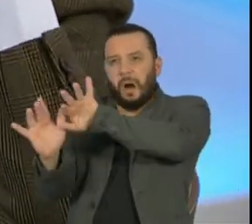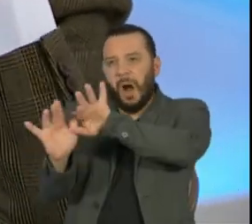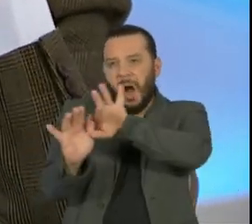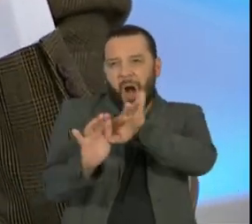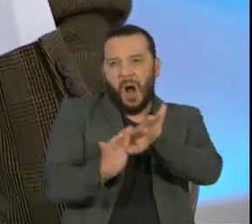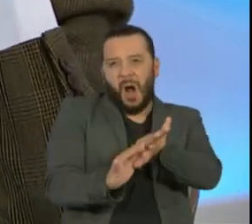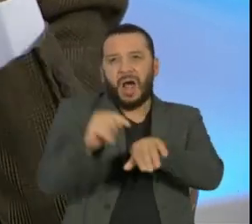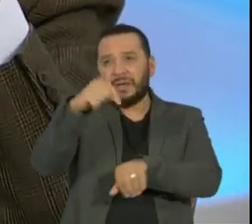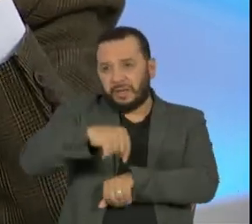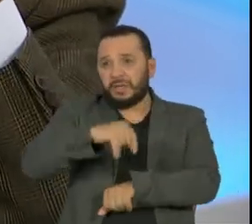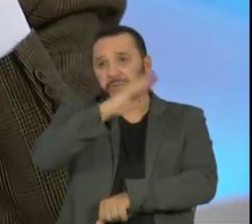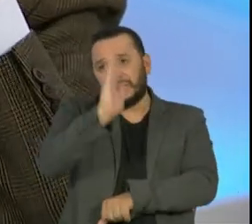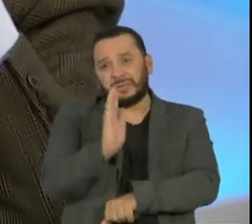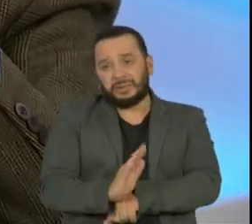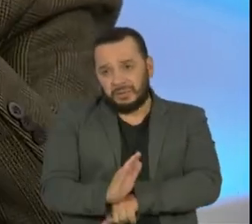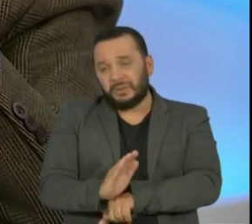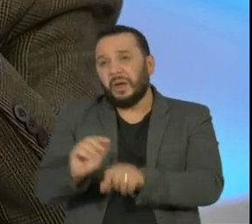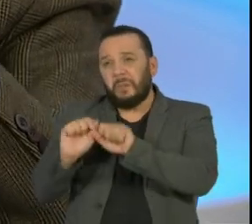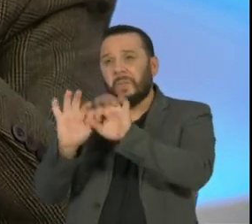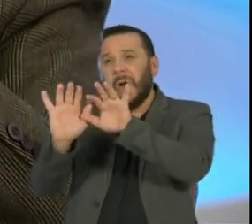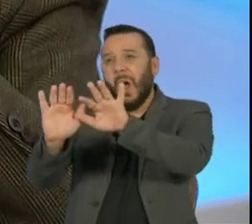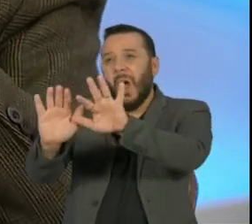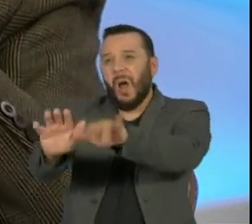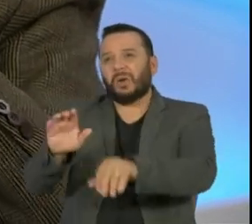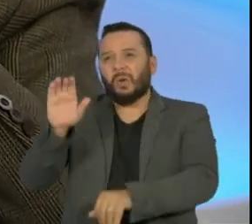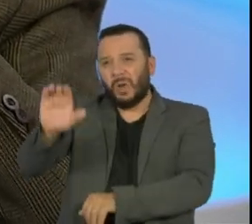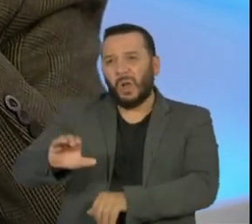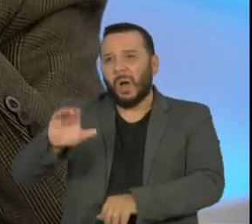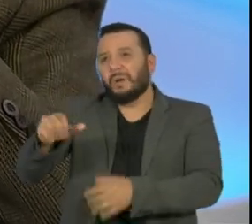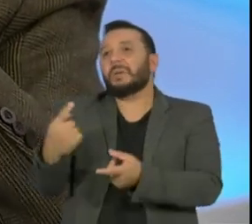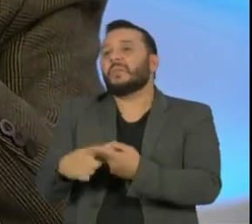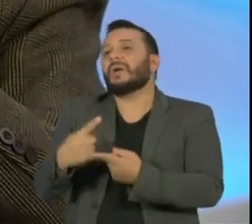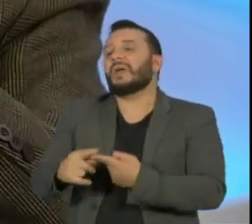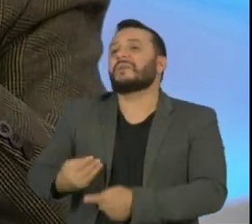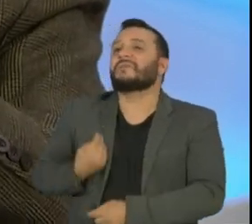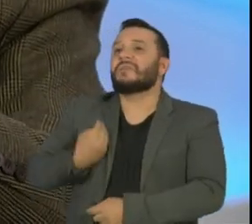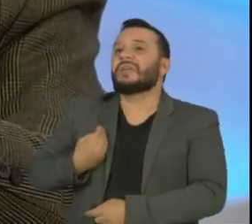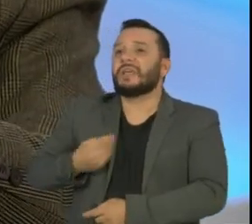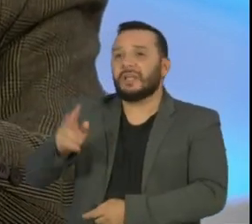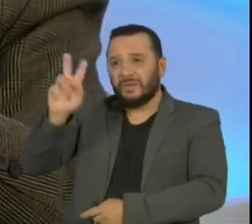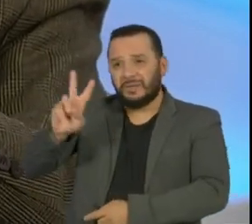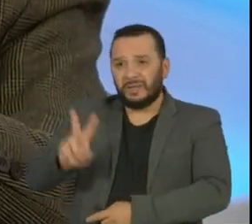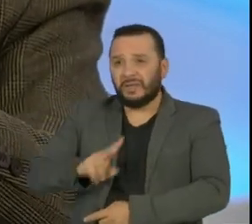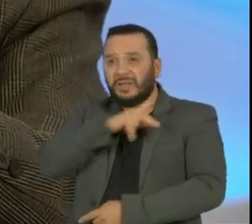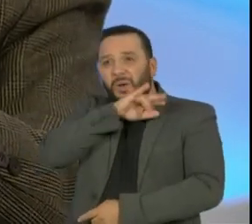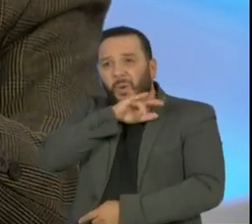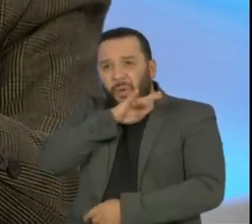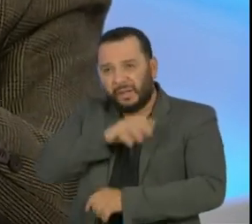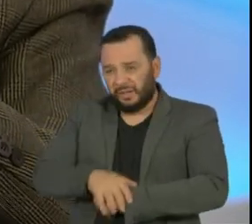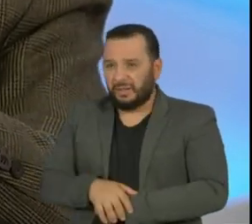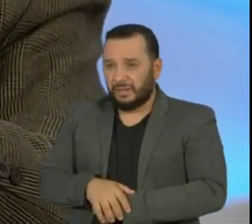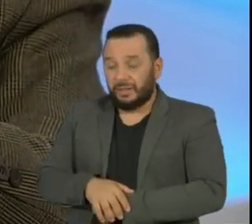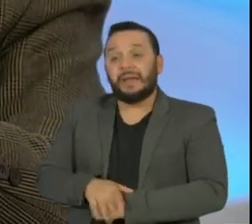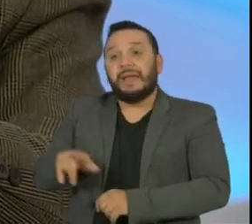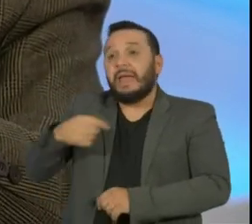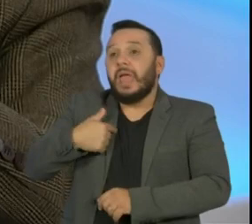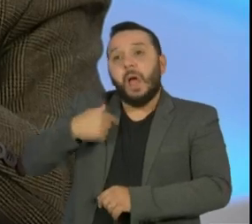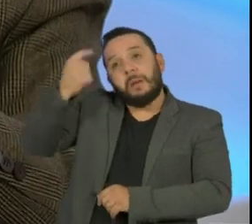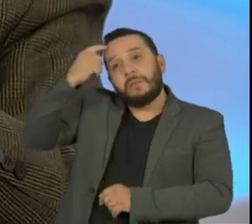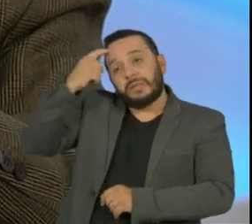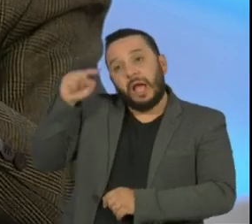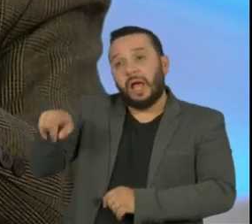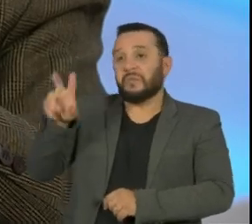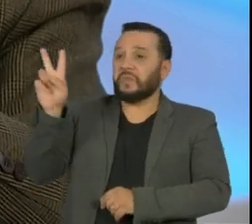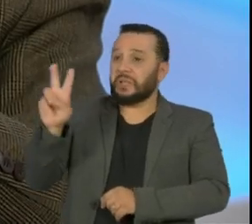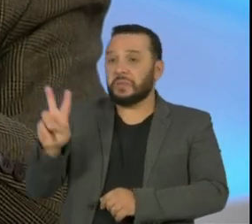fosse as condições de vida na venezuela então eu não é eu espero que a situação da venezuela